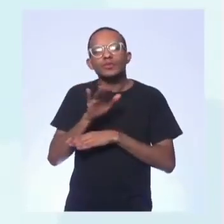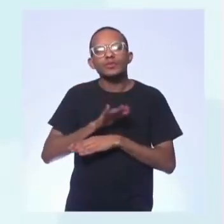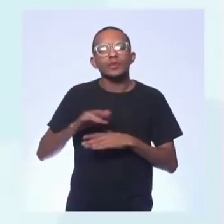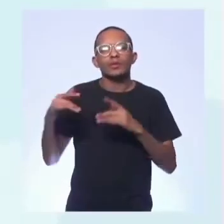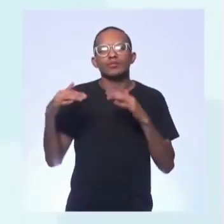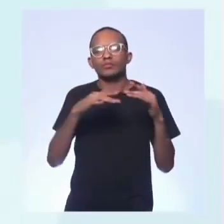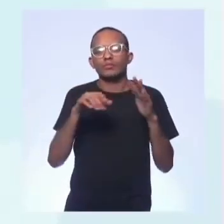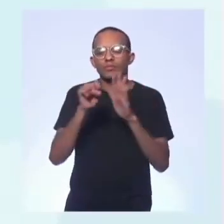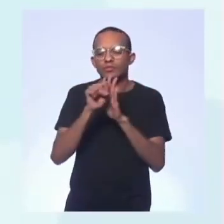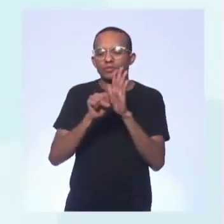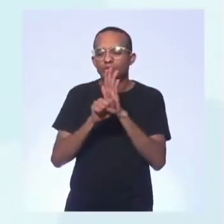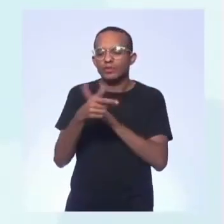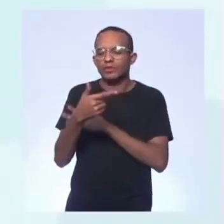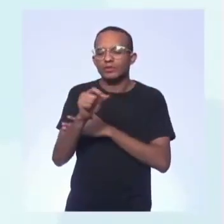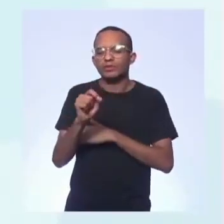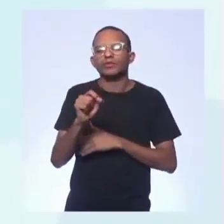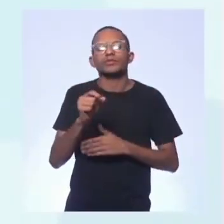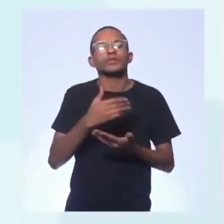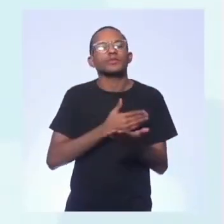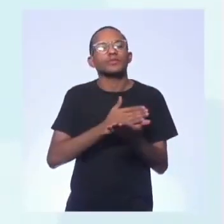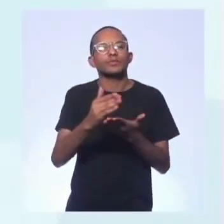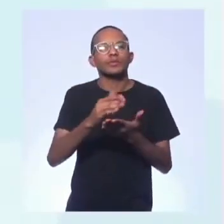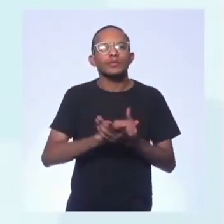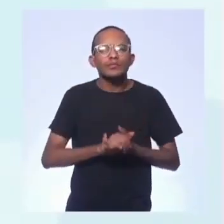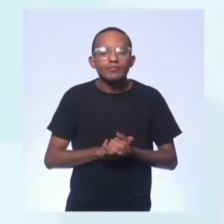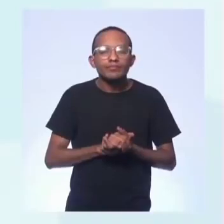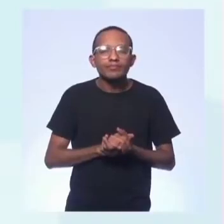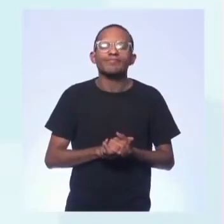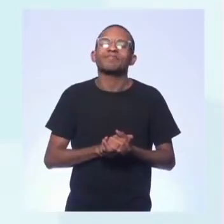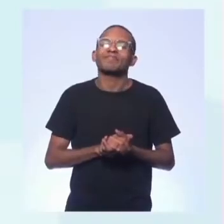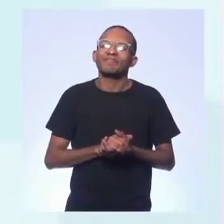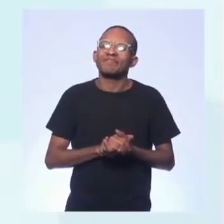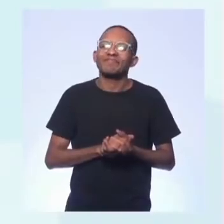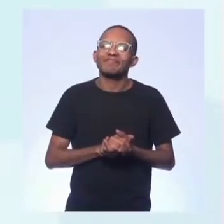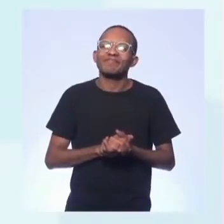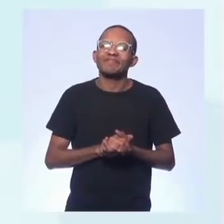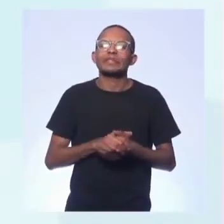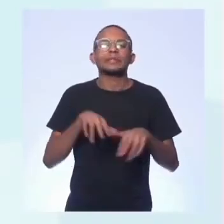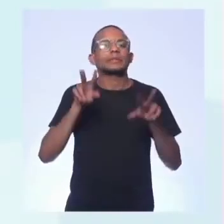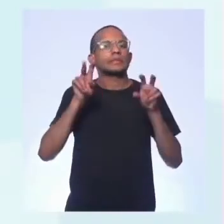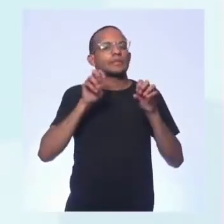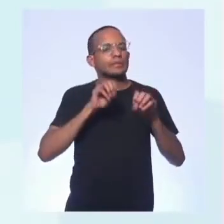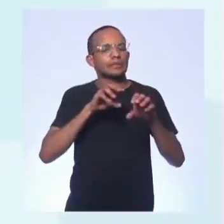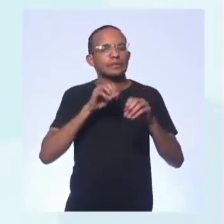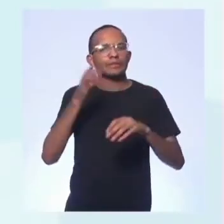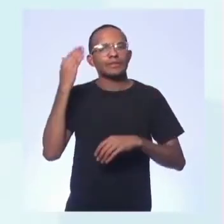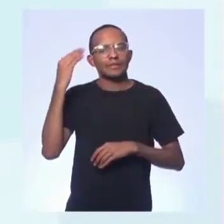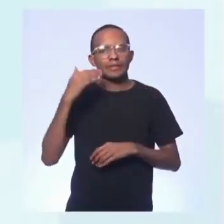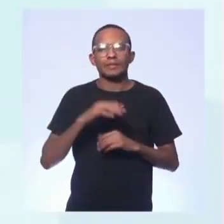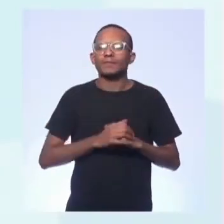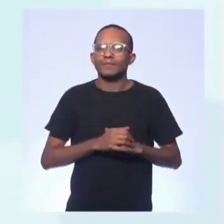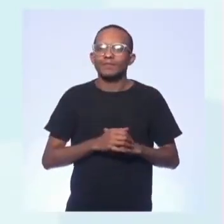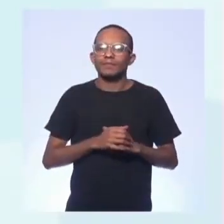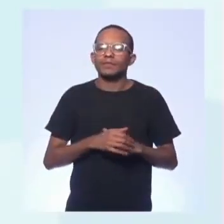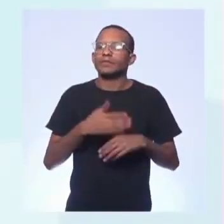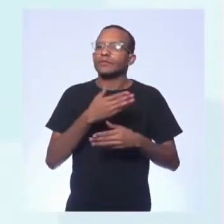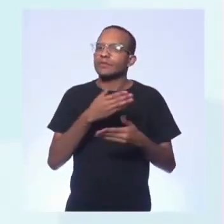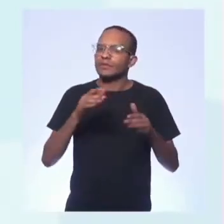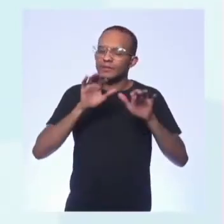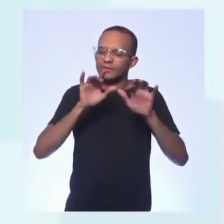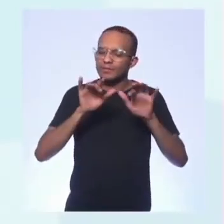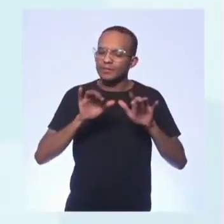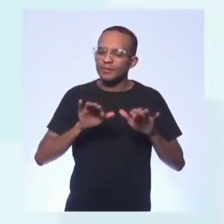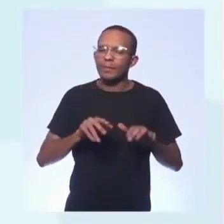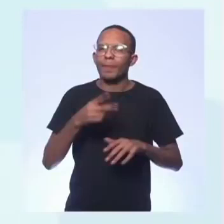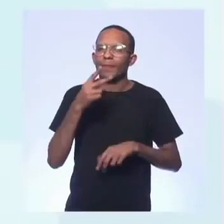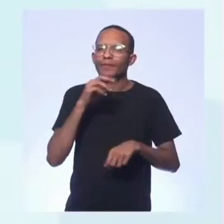os conflitos no início do século XX? Temas de aulas passadas, hein? Dedinho no